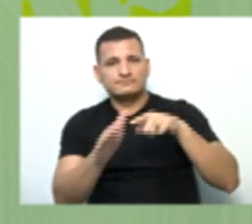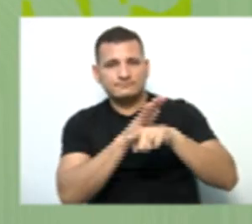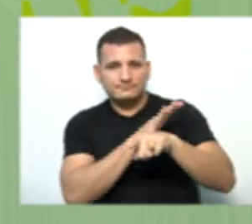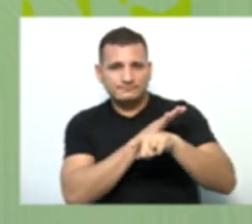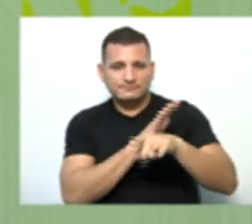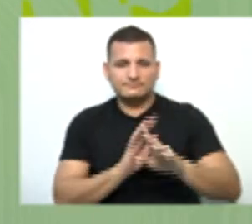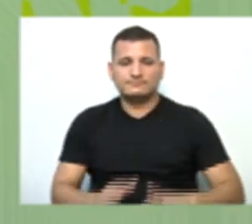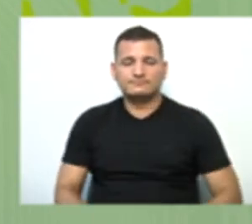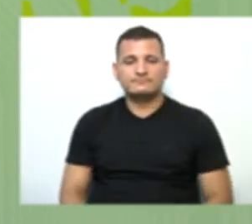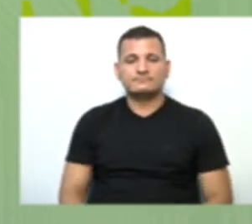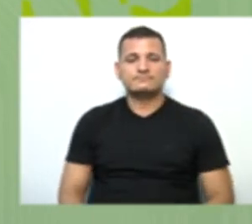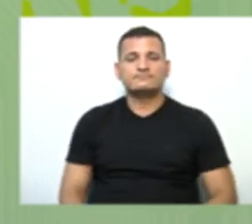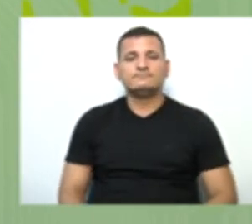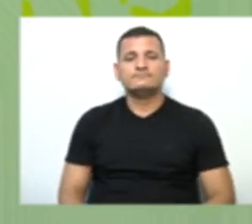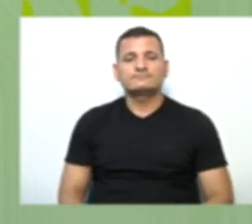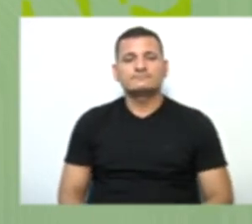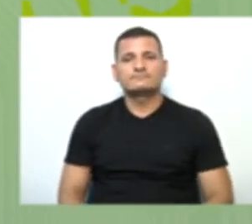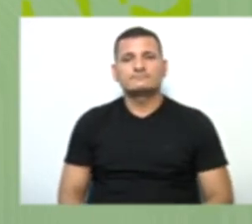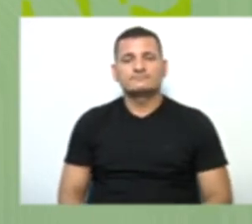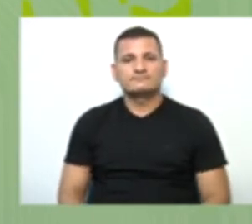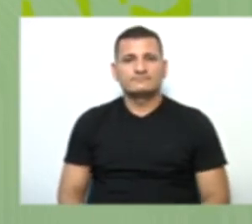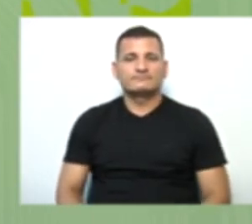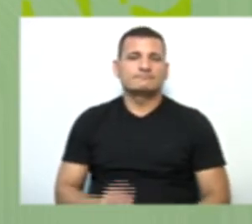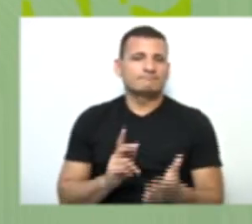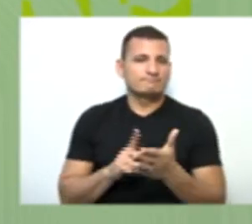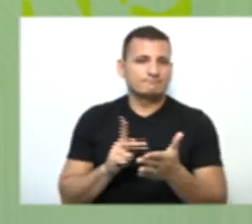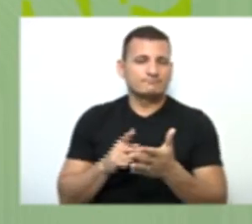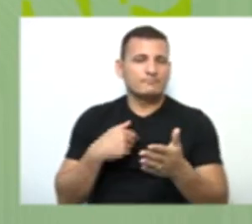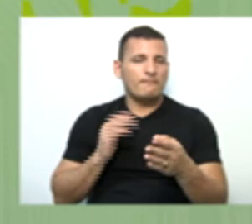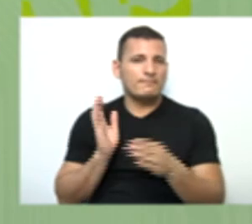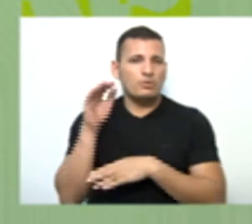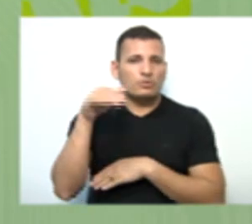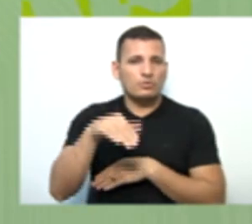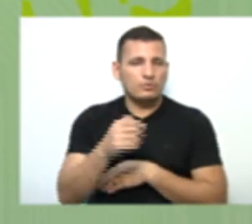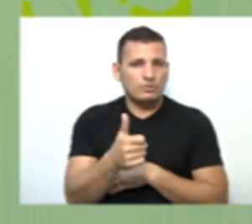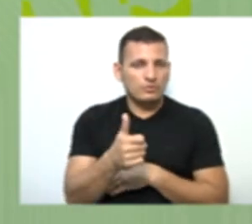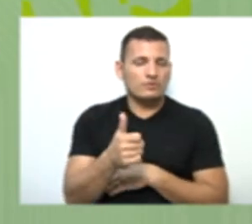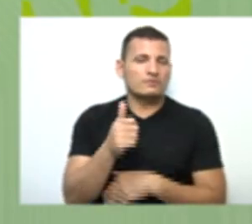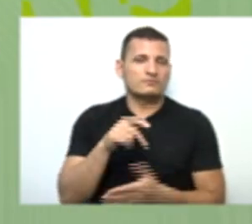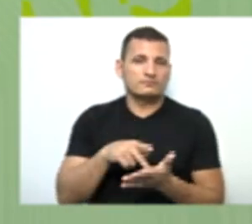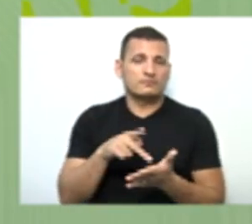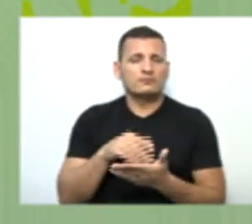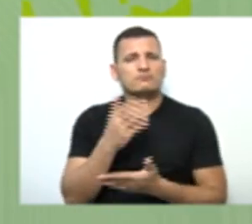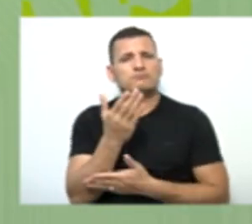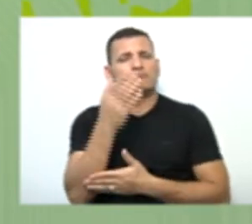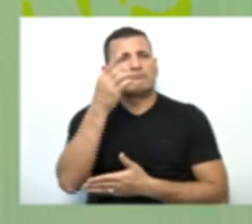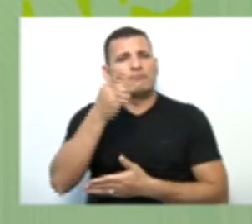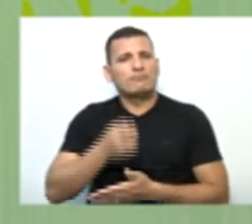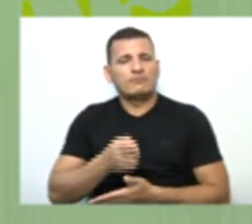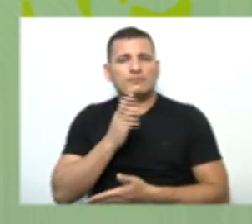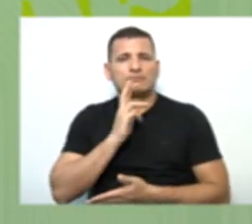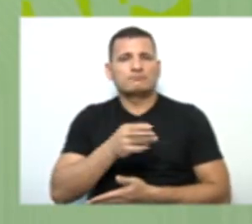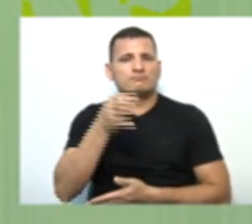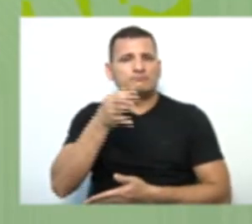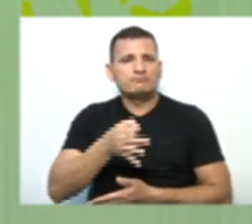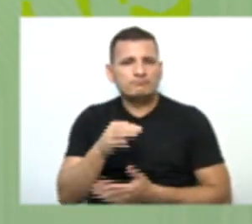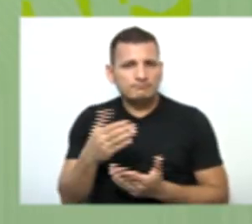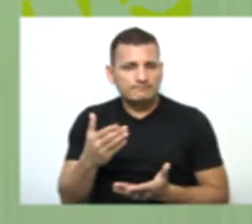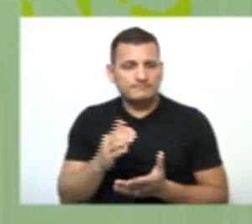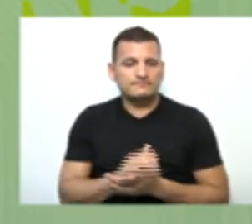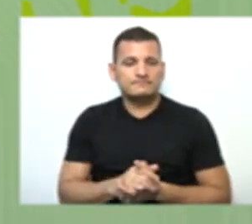professor Aloíra, a questão 3. Pulando, é verdade, faltou a resposta. Então, portanto, qual é a resposta correta da questão 3?